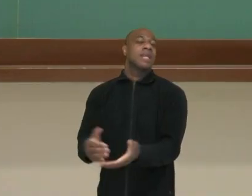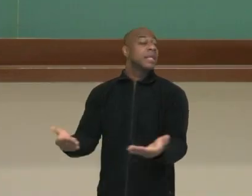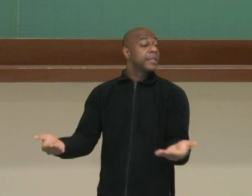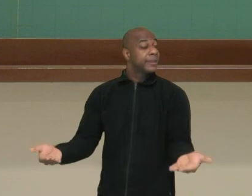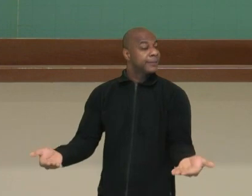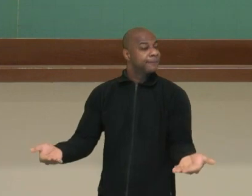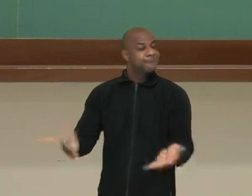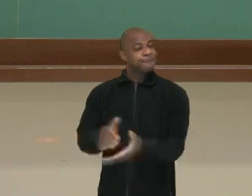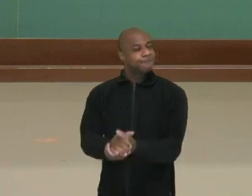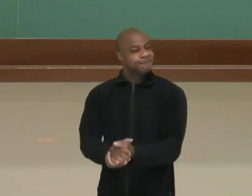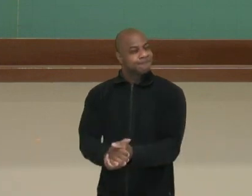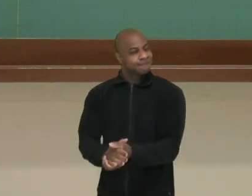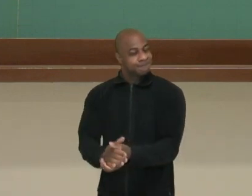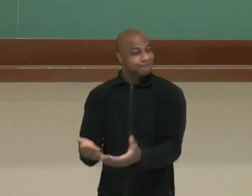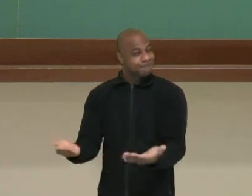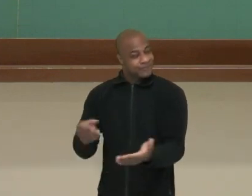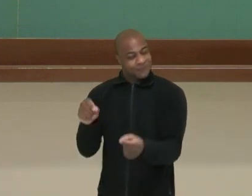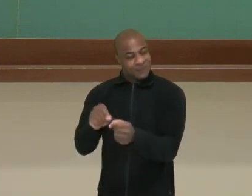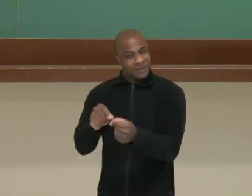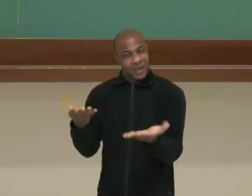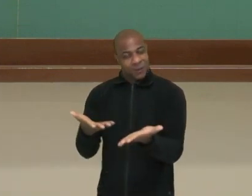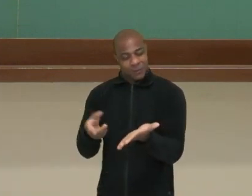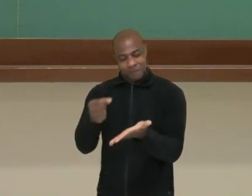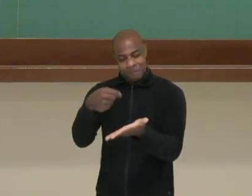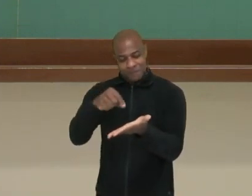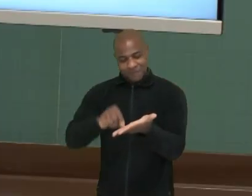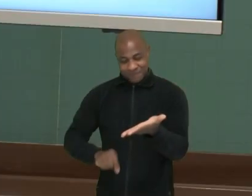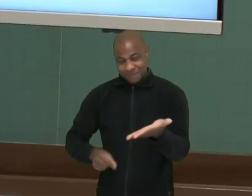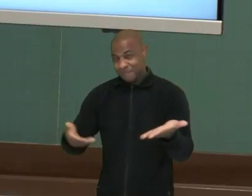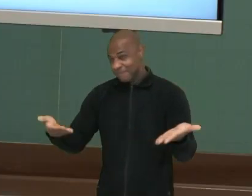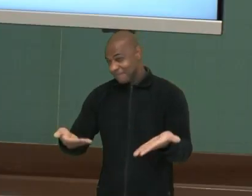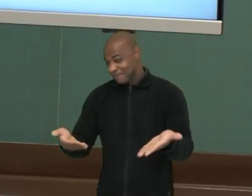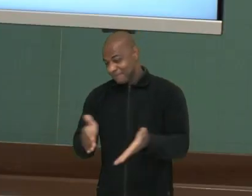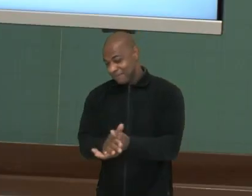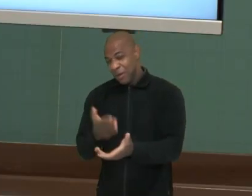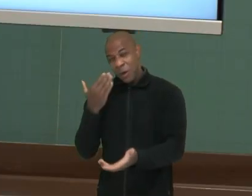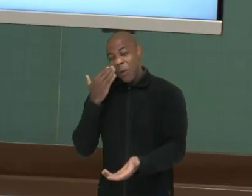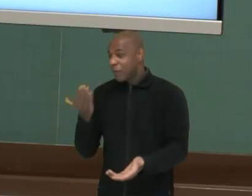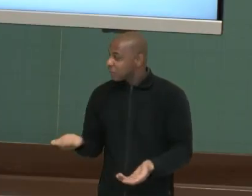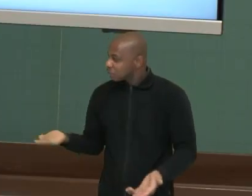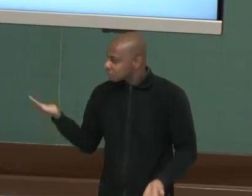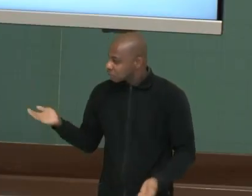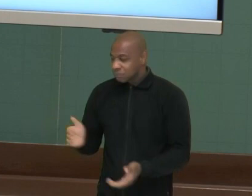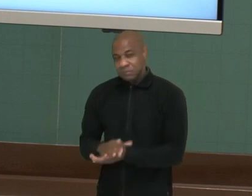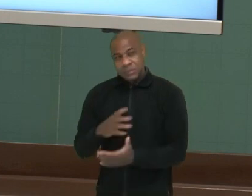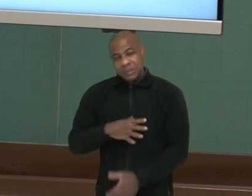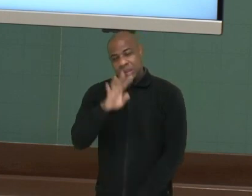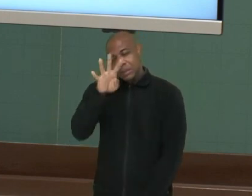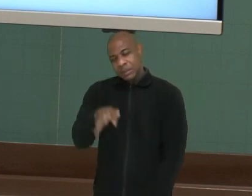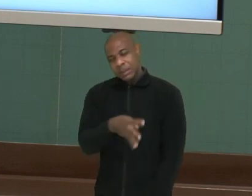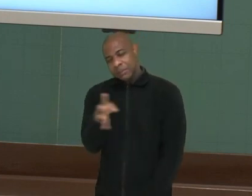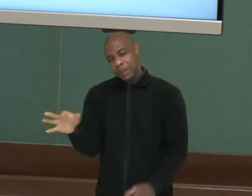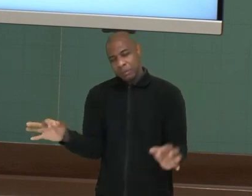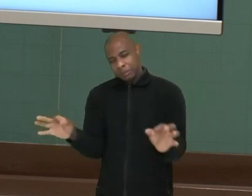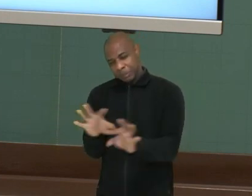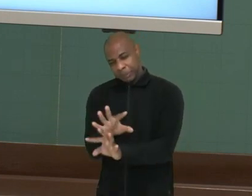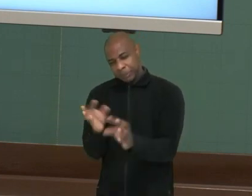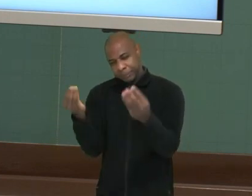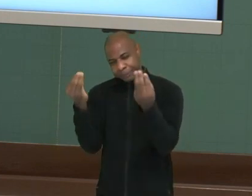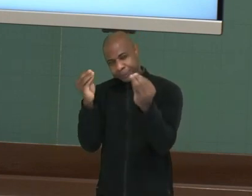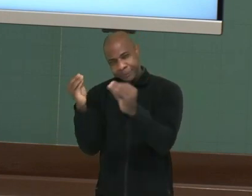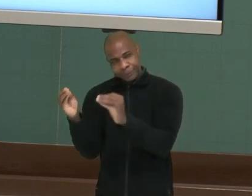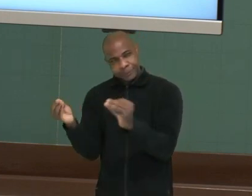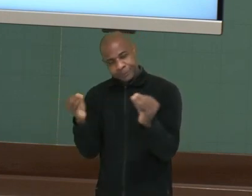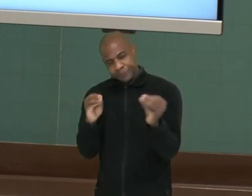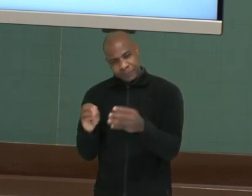Então, pessoal, vamos fazer a correção do exercício? Olha só, aqui eu tenho a tabela já preenchida, né?